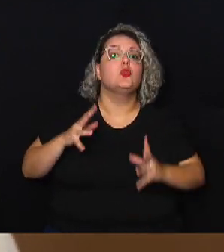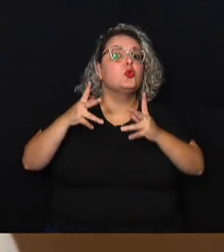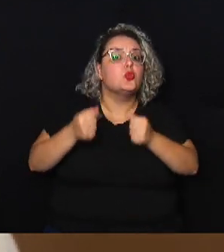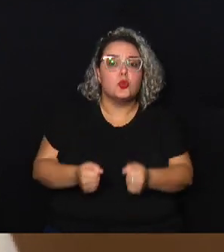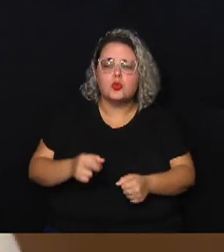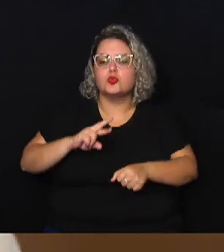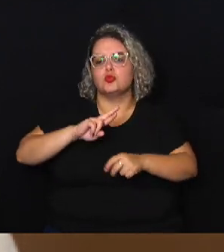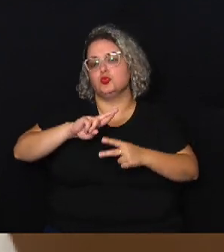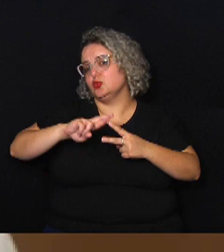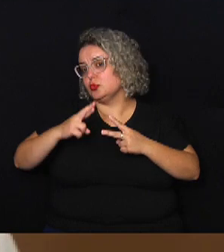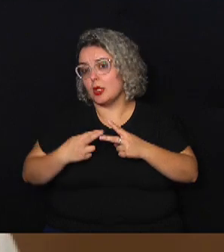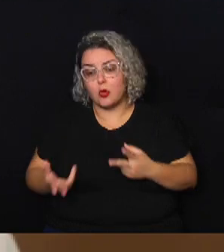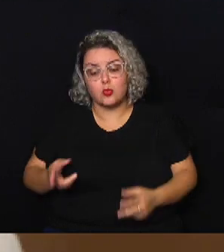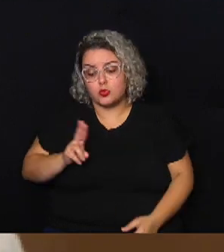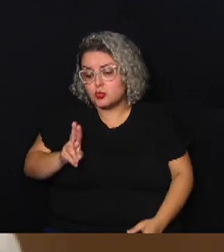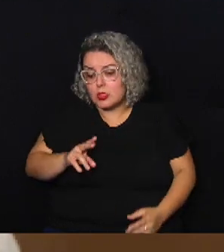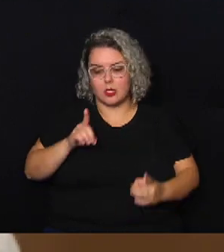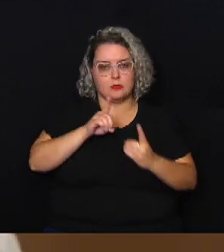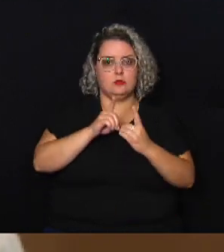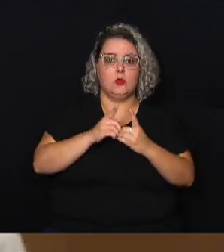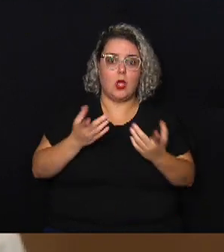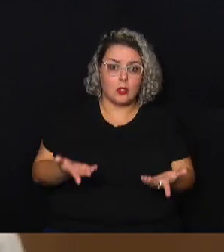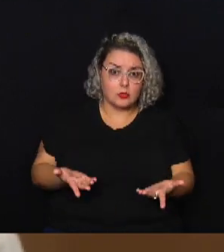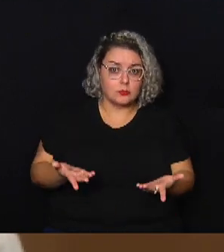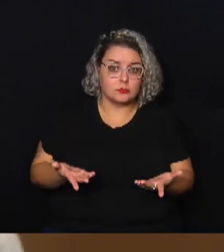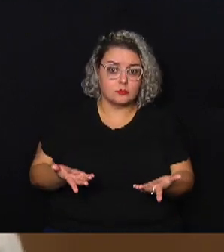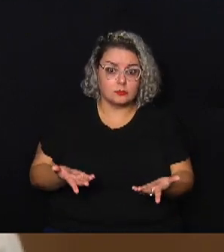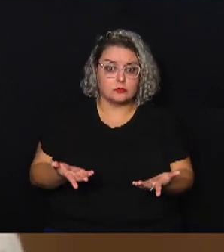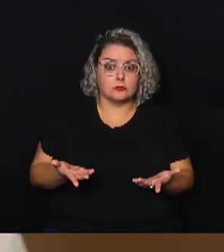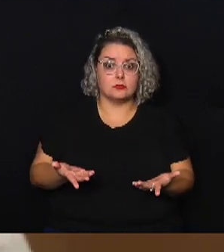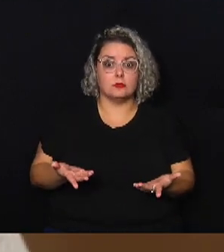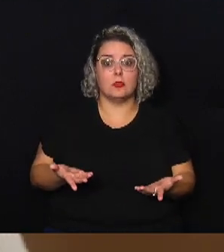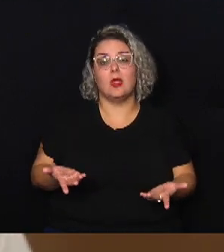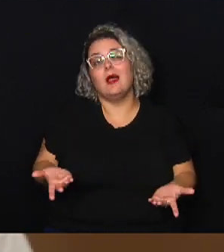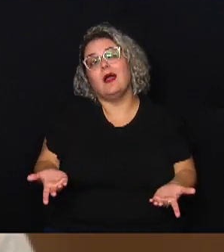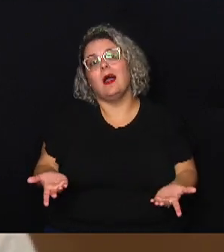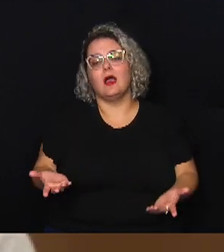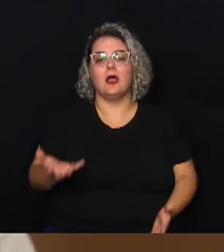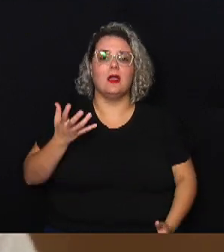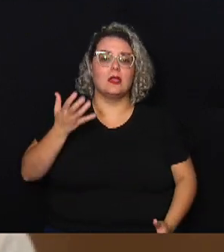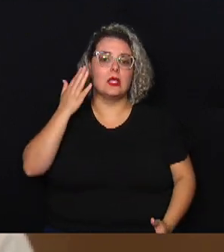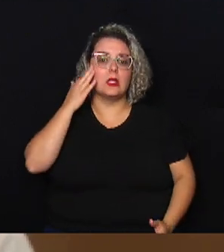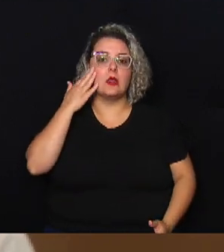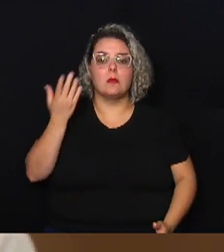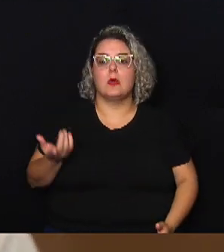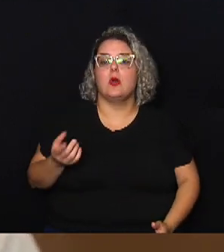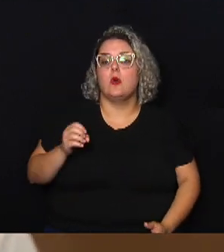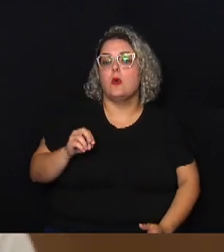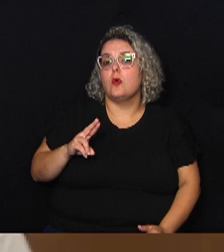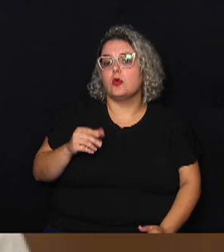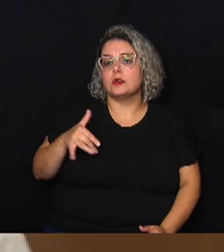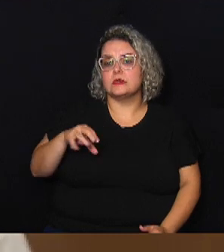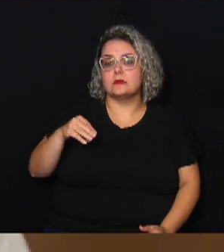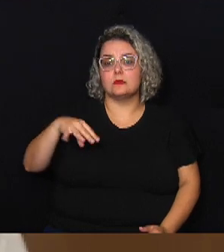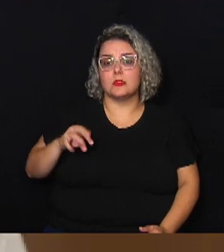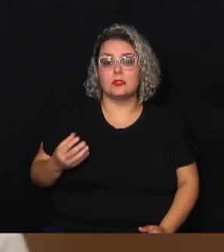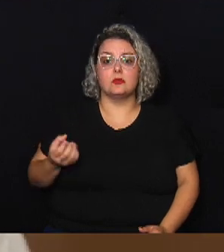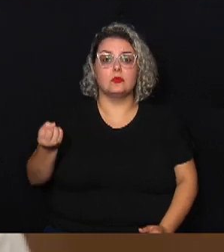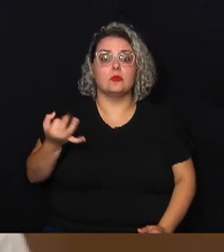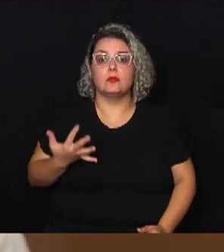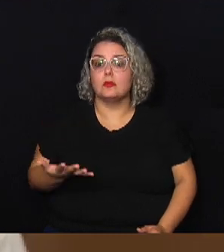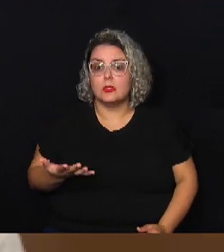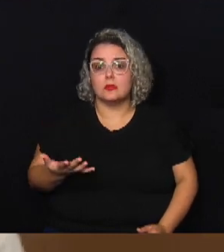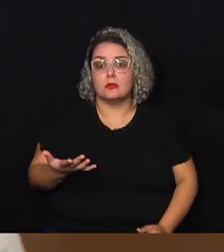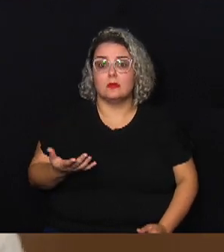ser utilizados numa consulta. Então, isso de, eu quero saber um orçamento de quanto quer tal cirurgia. O médico que